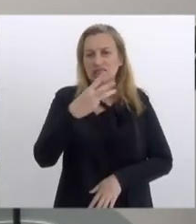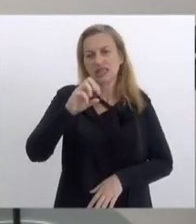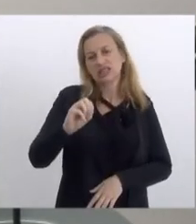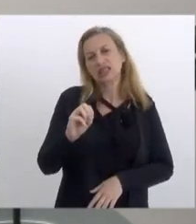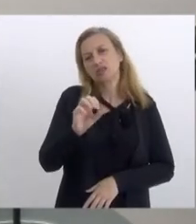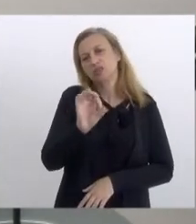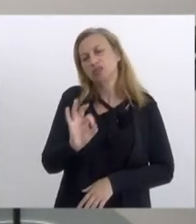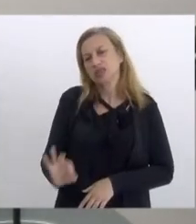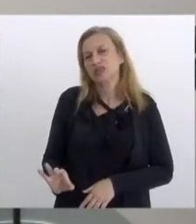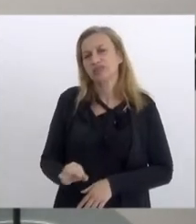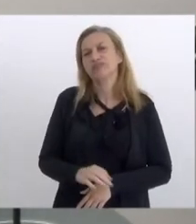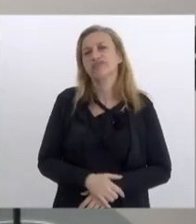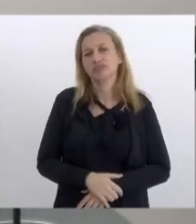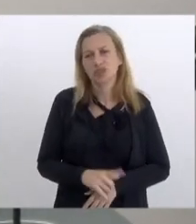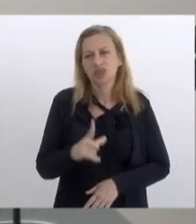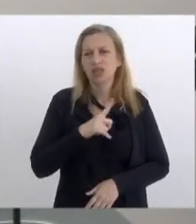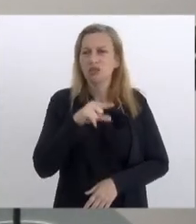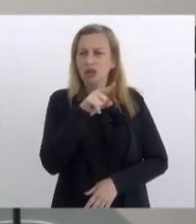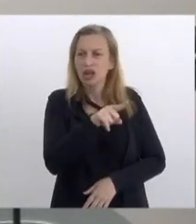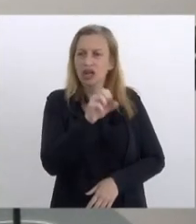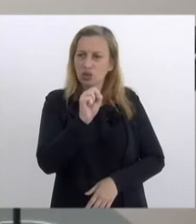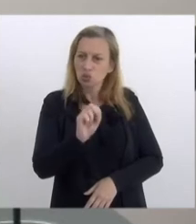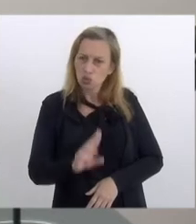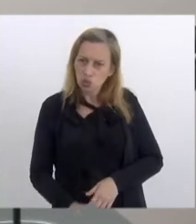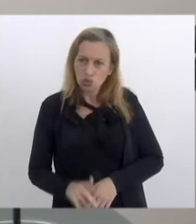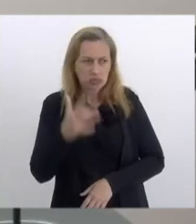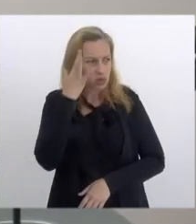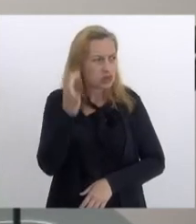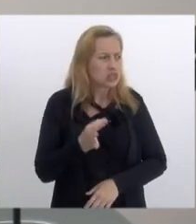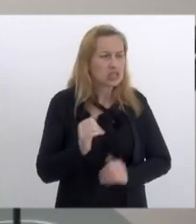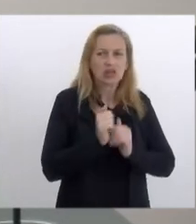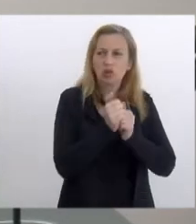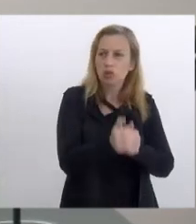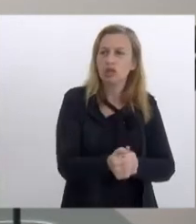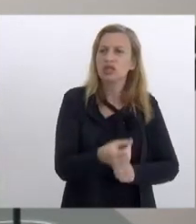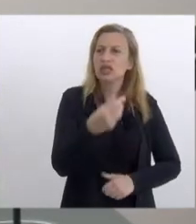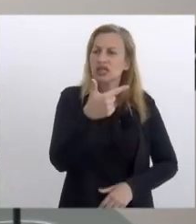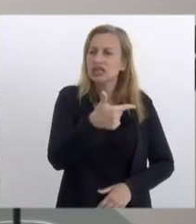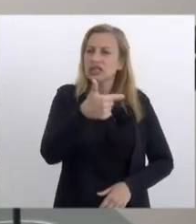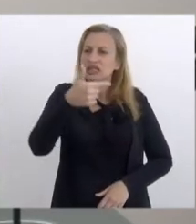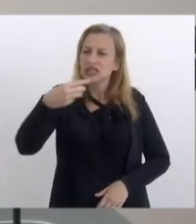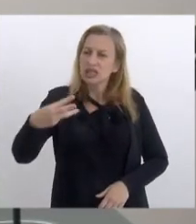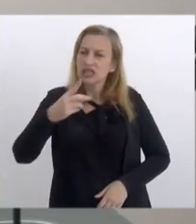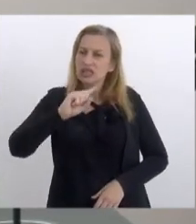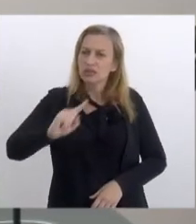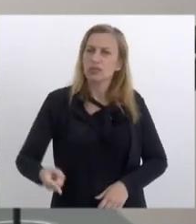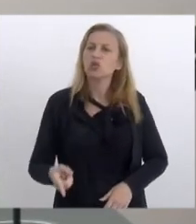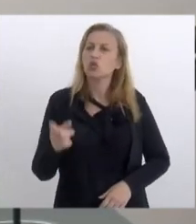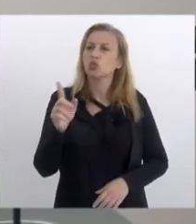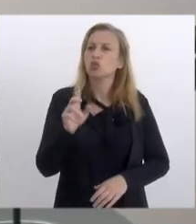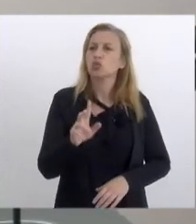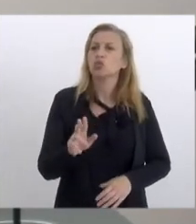35%. Nós temos lá no Sul, eu não sei se alguém acompanhou, de